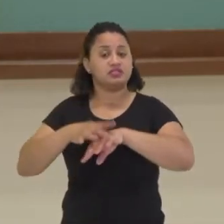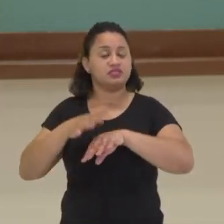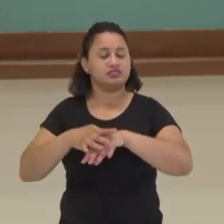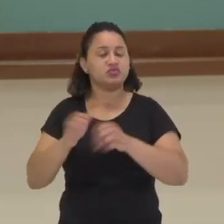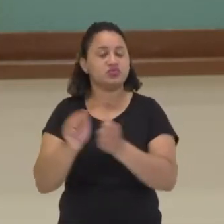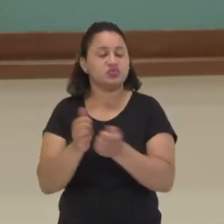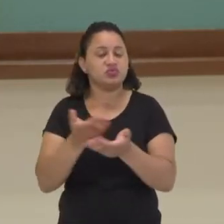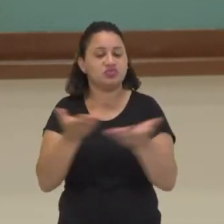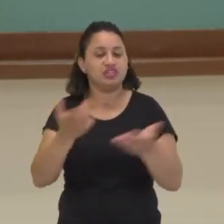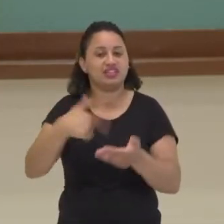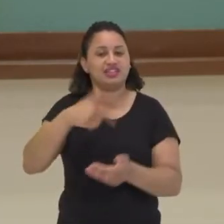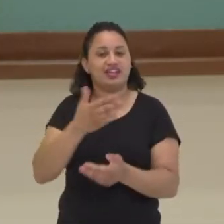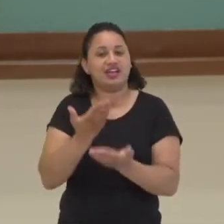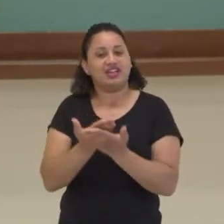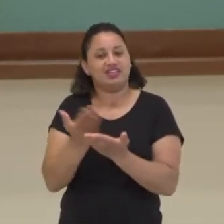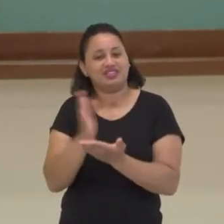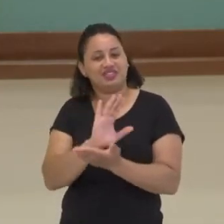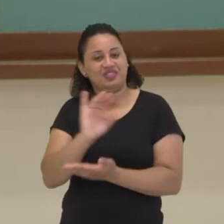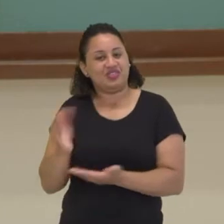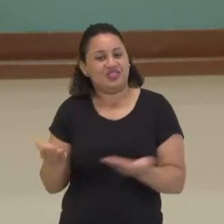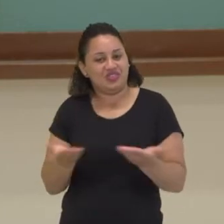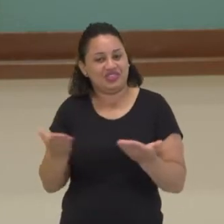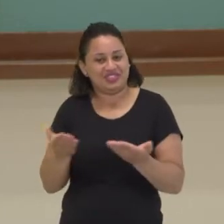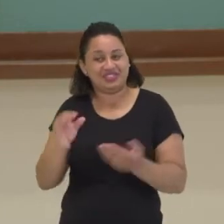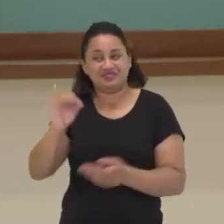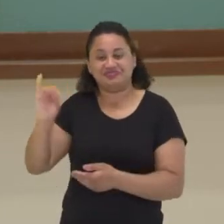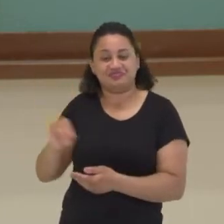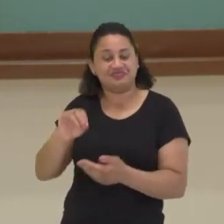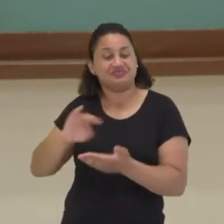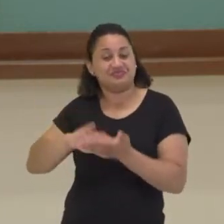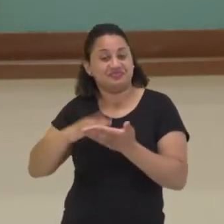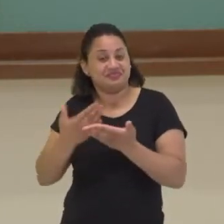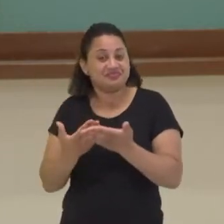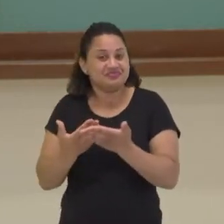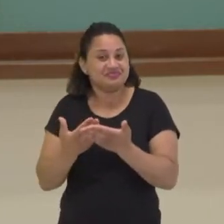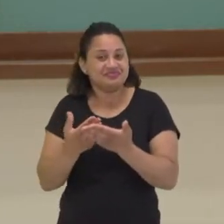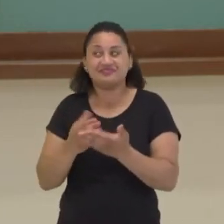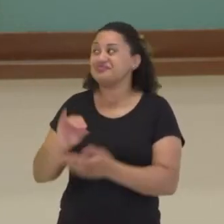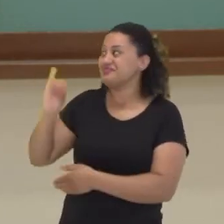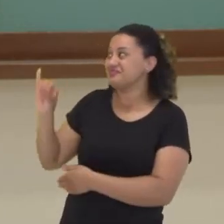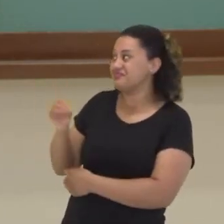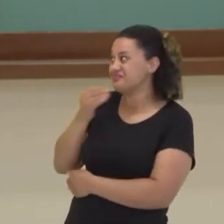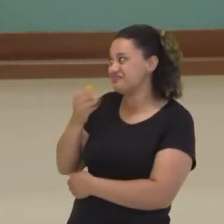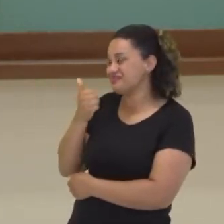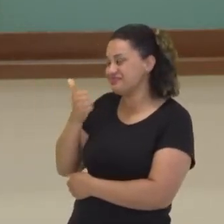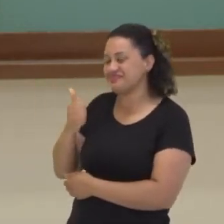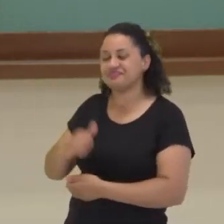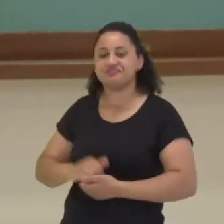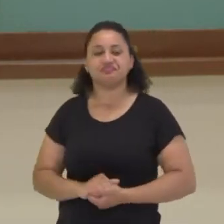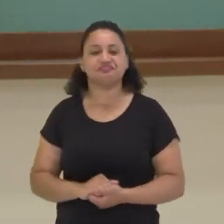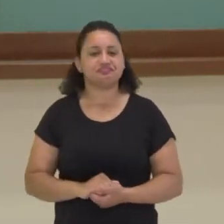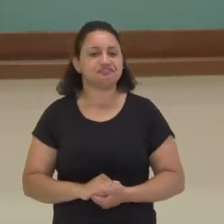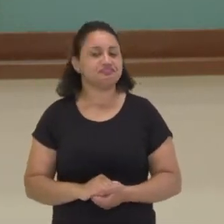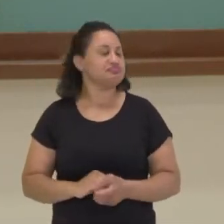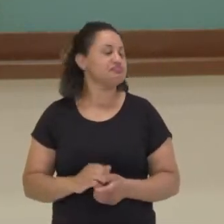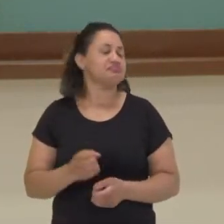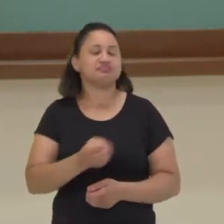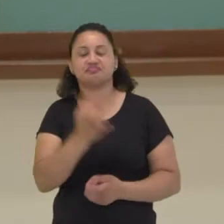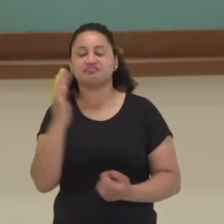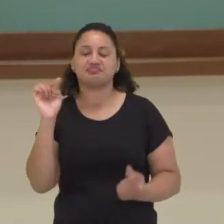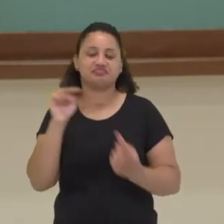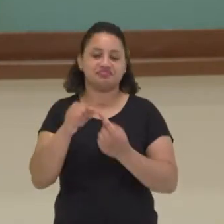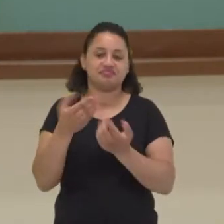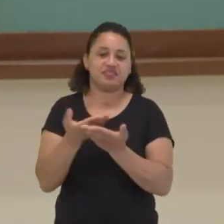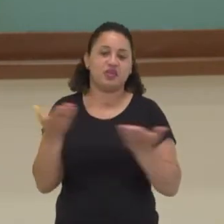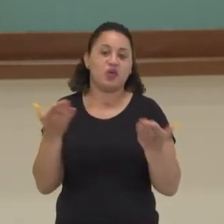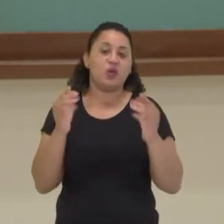aula de hoje. Olá, Jéssica, tudo bem? Ela também estará nos ajudando. Seja bem-vinda. Então, quais são os objetivos da aula de